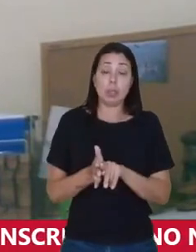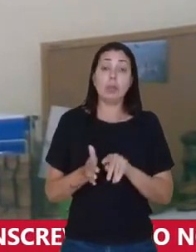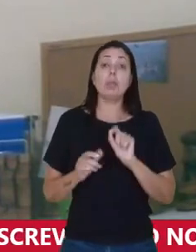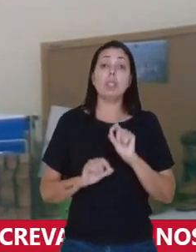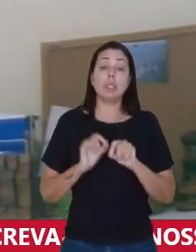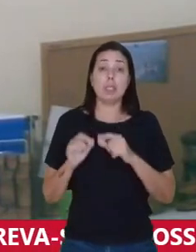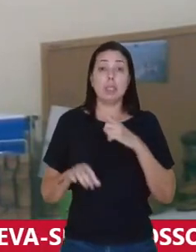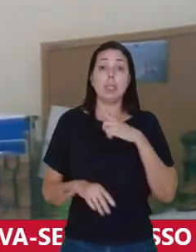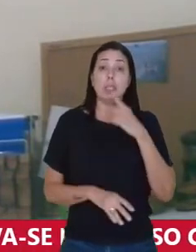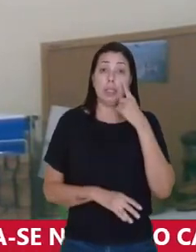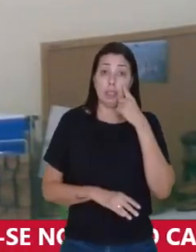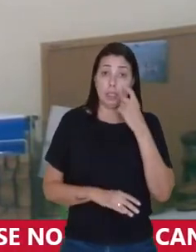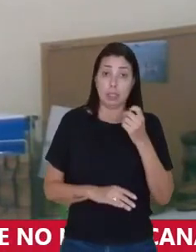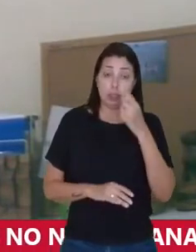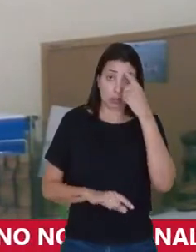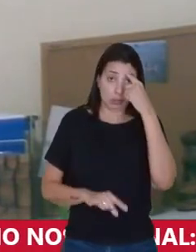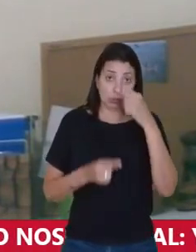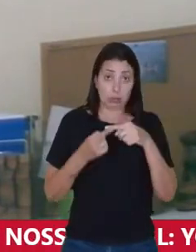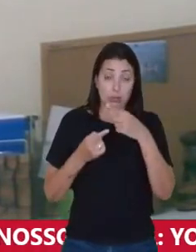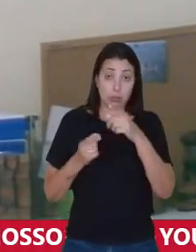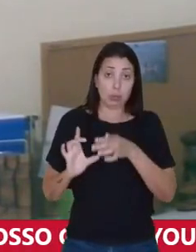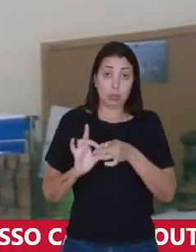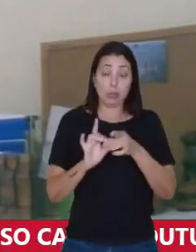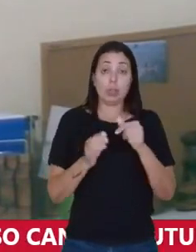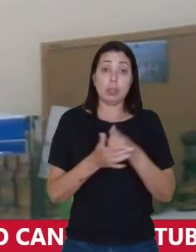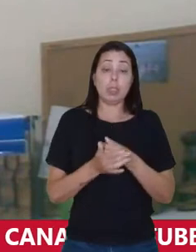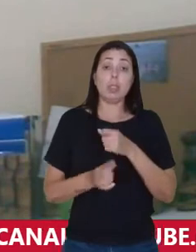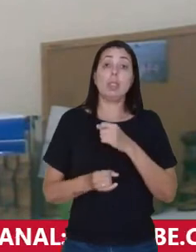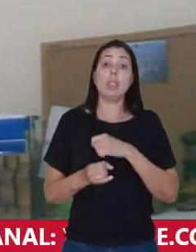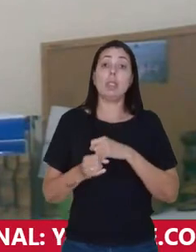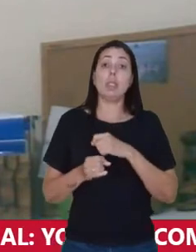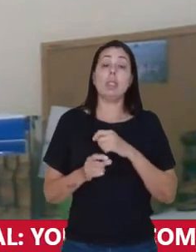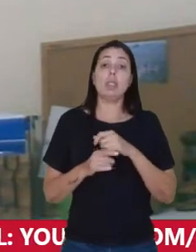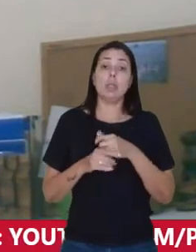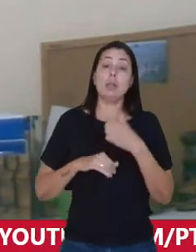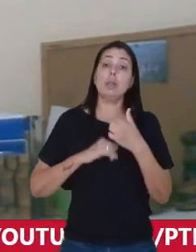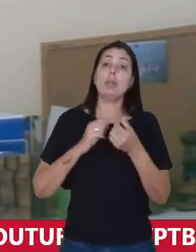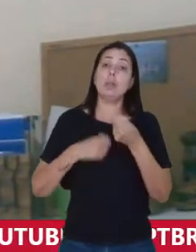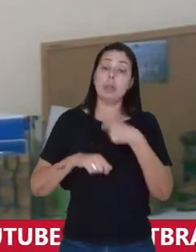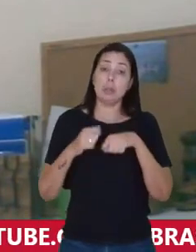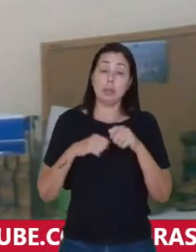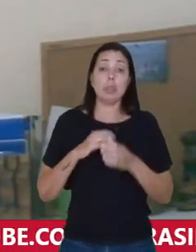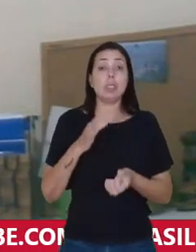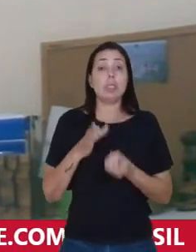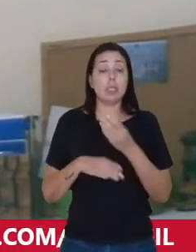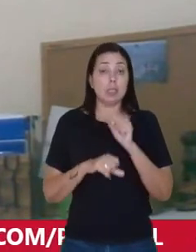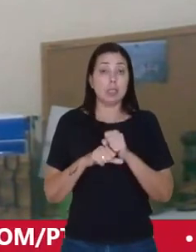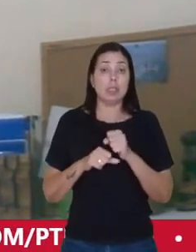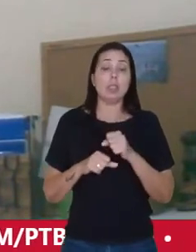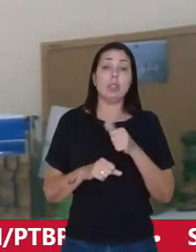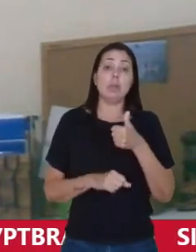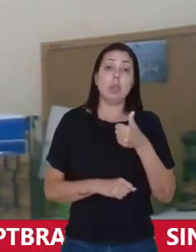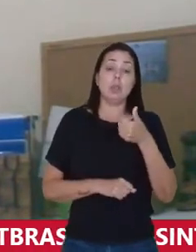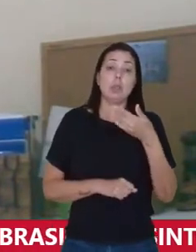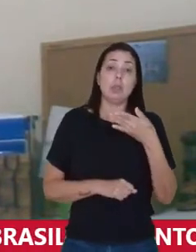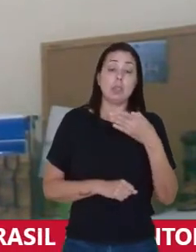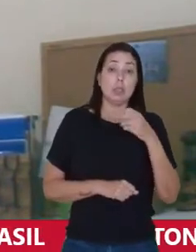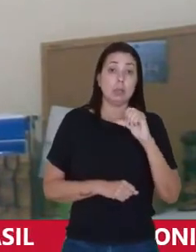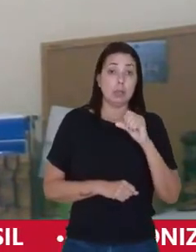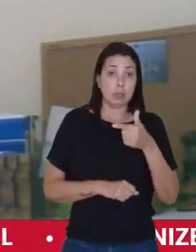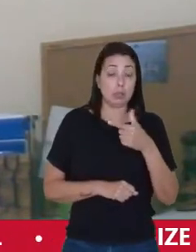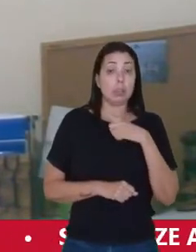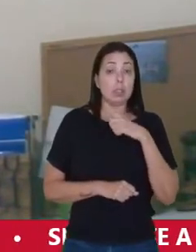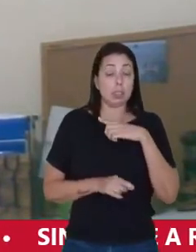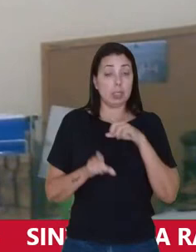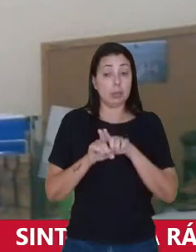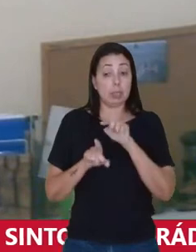que mais lhes interessa, de acordo com as suas alianças econômicas. Então esse modelo de economia predatória se instaura desde 1492, se a gente for pensar em